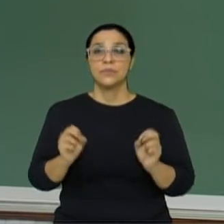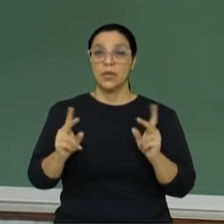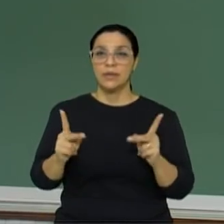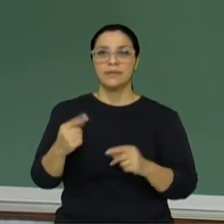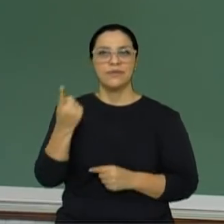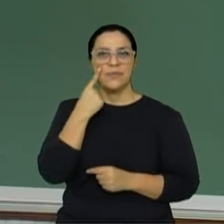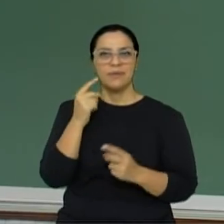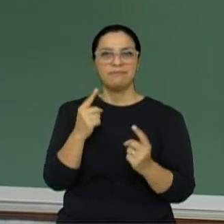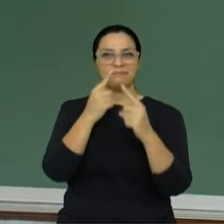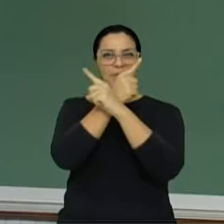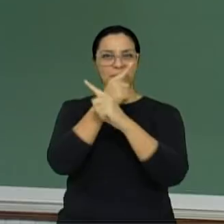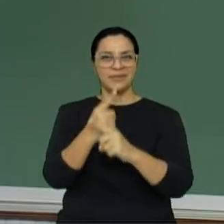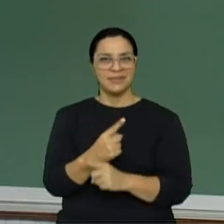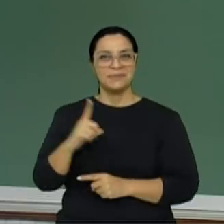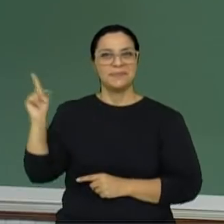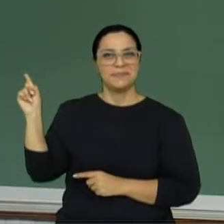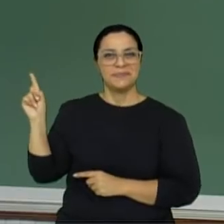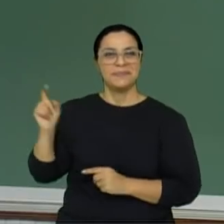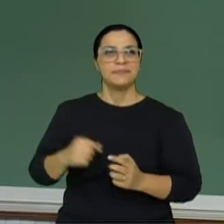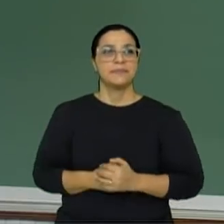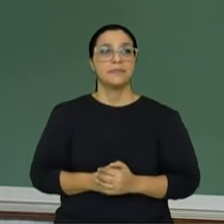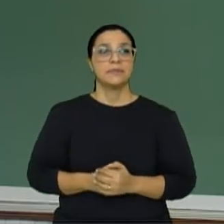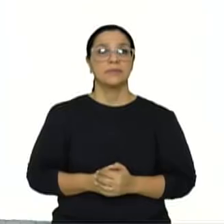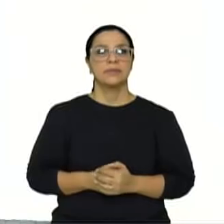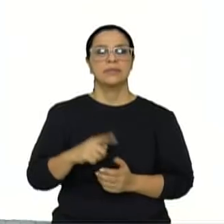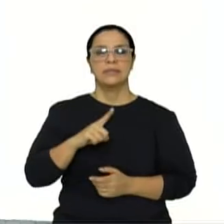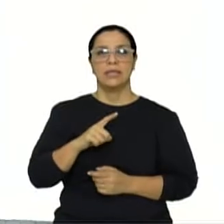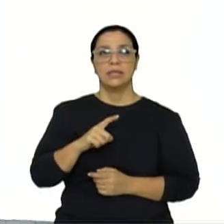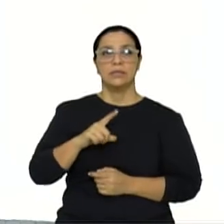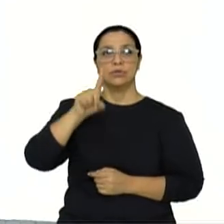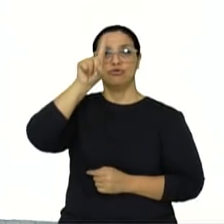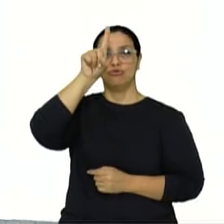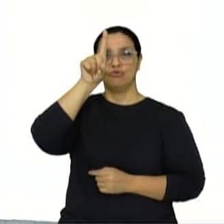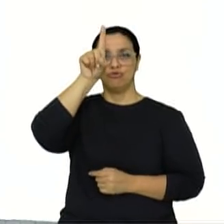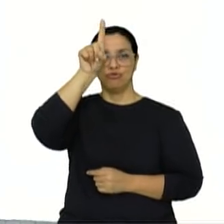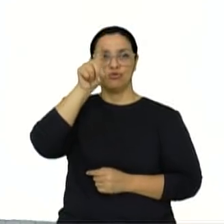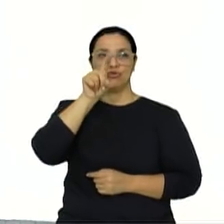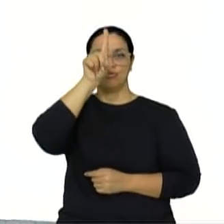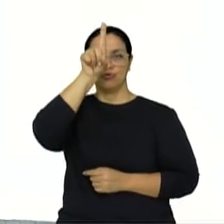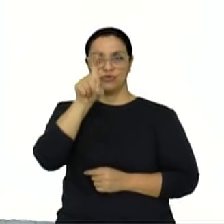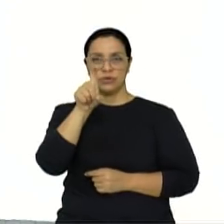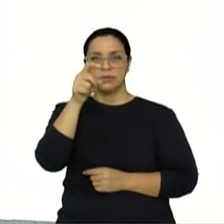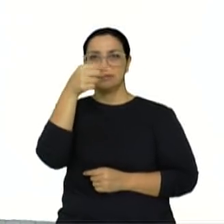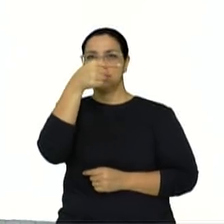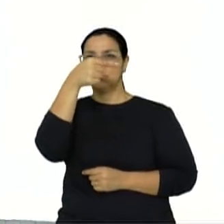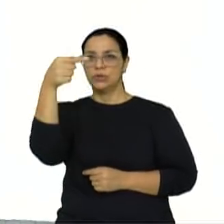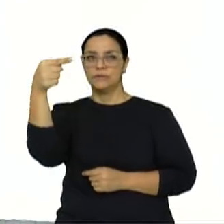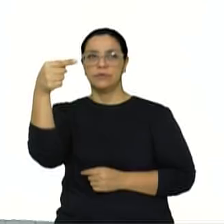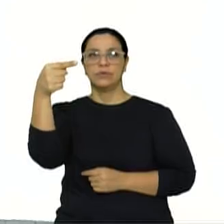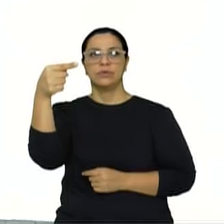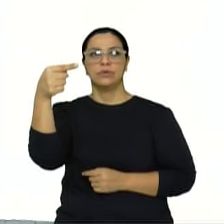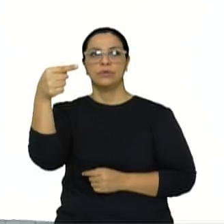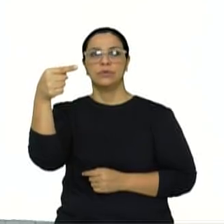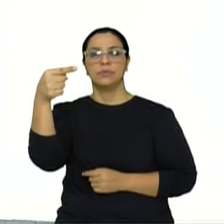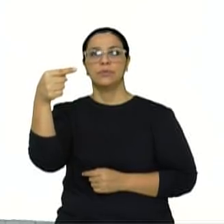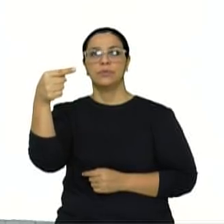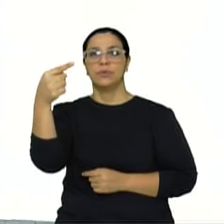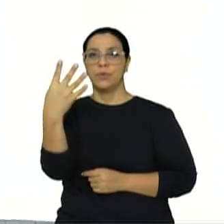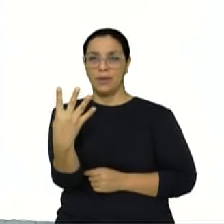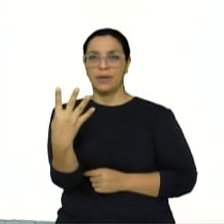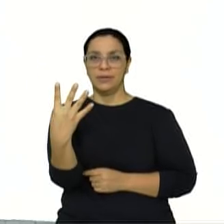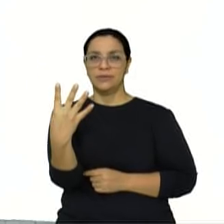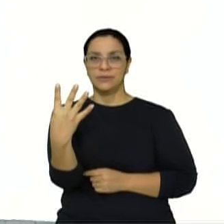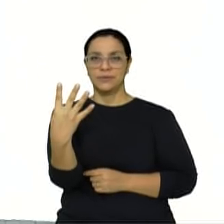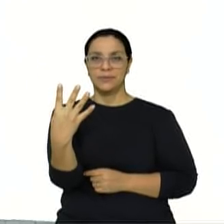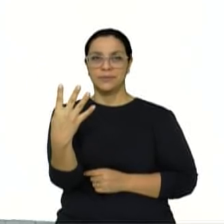Ok, vamos montar as proporções. Então, eu tenho os dois triângulos, eu vou fazer o seguinte, eu vou pegar aqui a altura do triângulo maior, x está para a